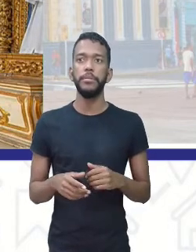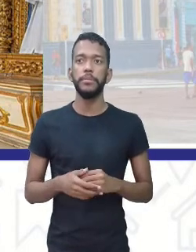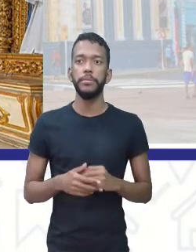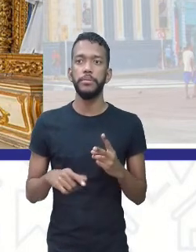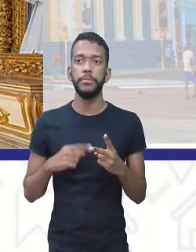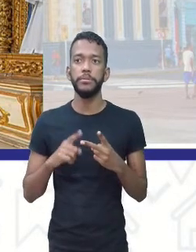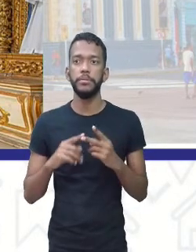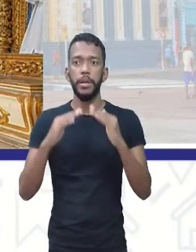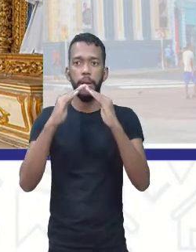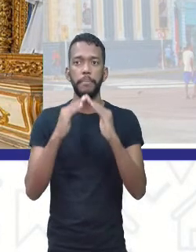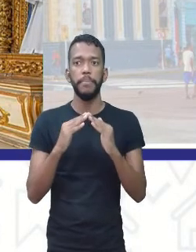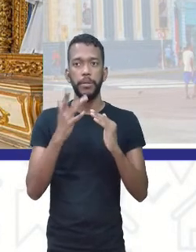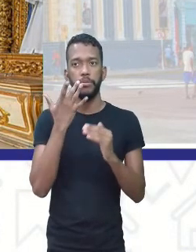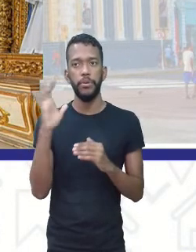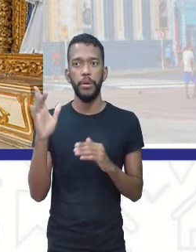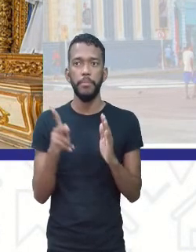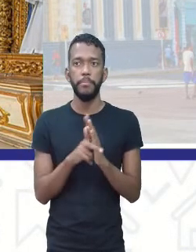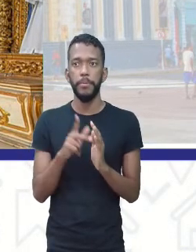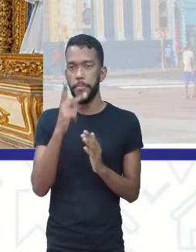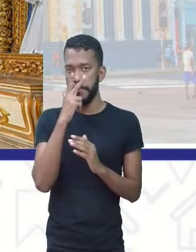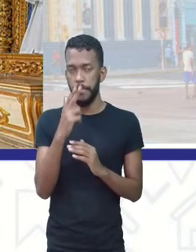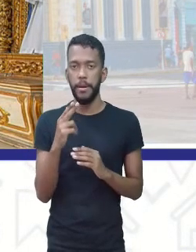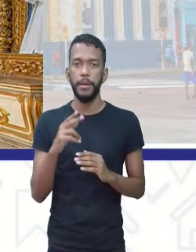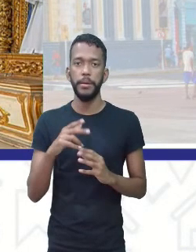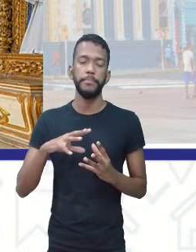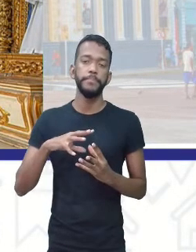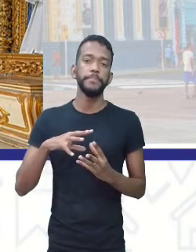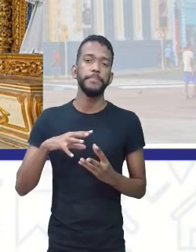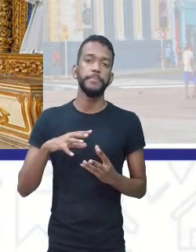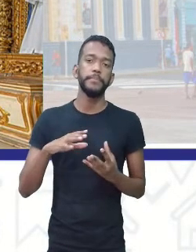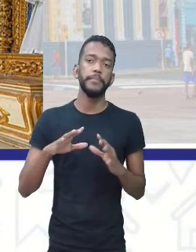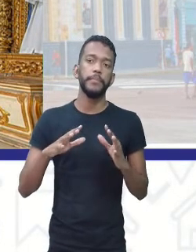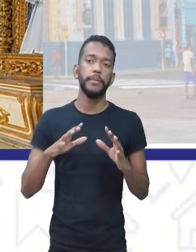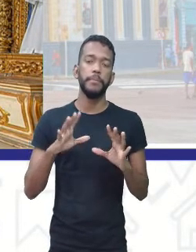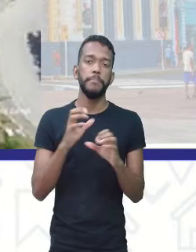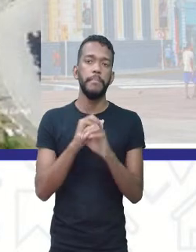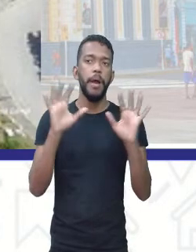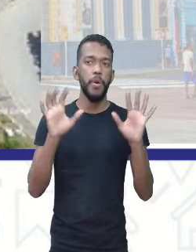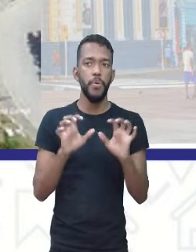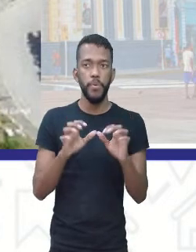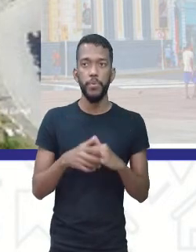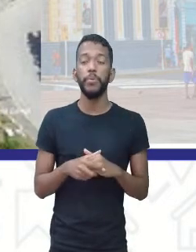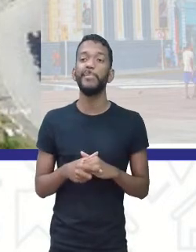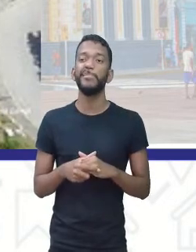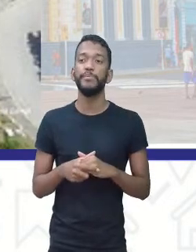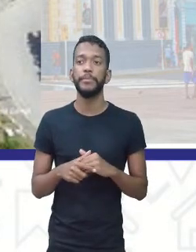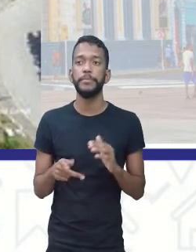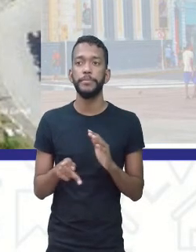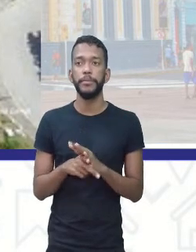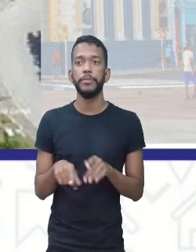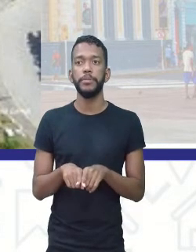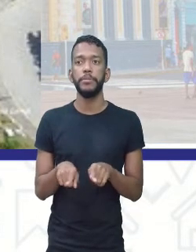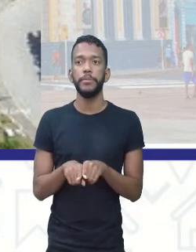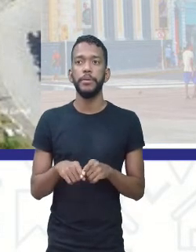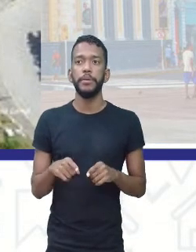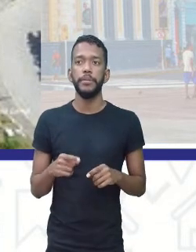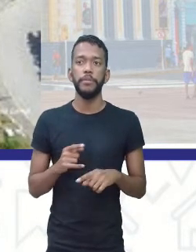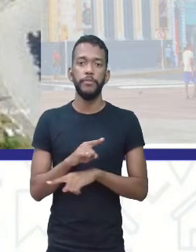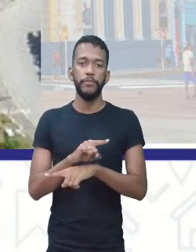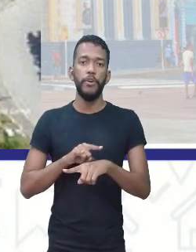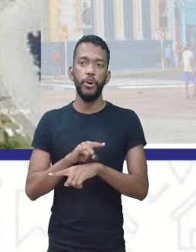Capela Dourada, né, uma igreja no estilo barroco, né, que fica aqui no centro da cidade do Recife. O Forte do Brum.